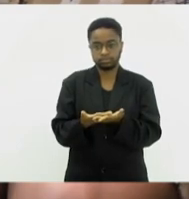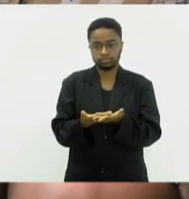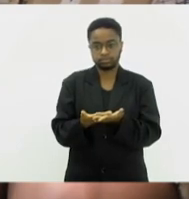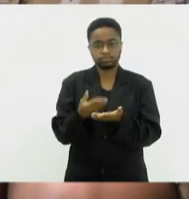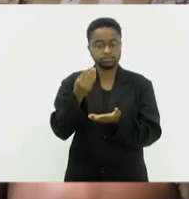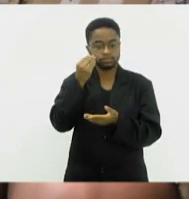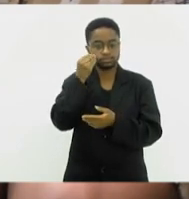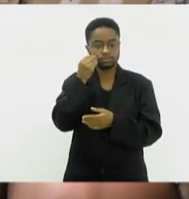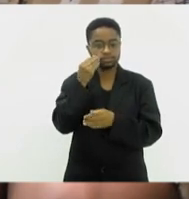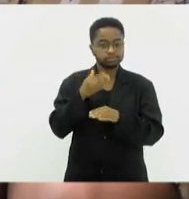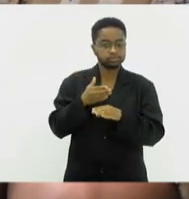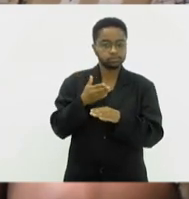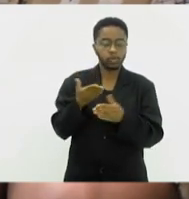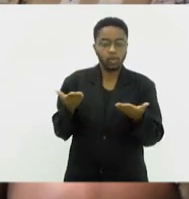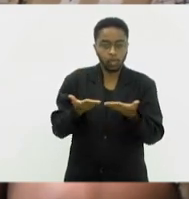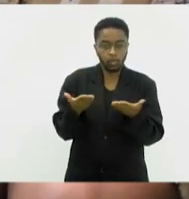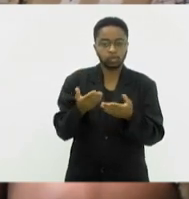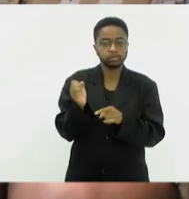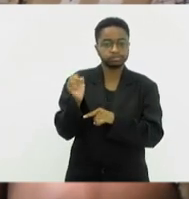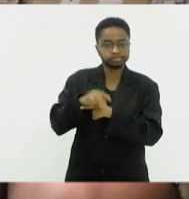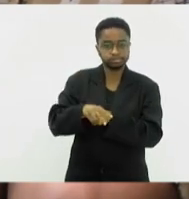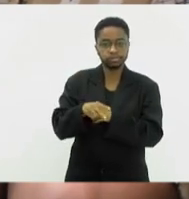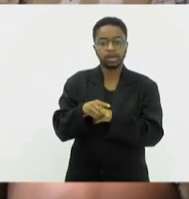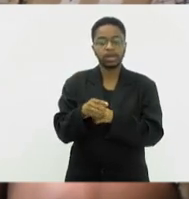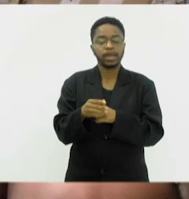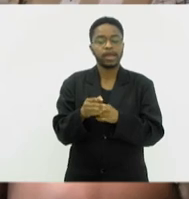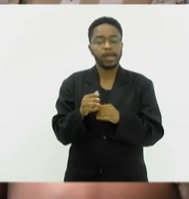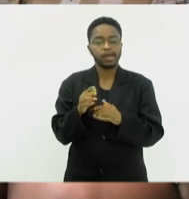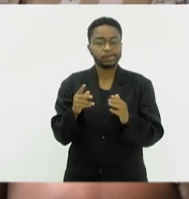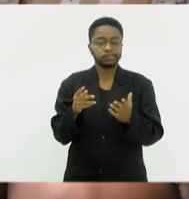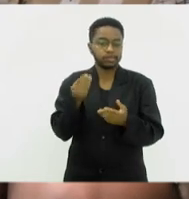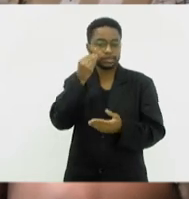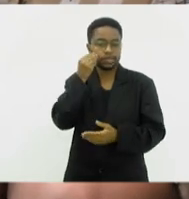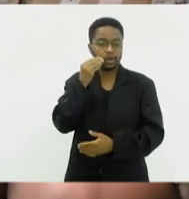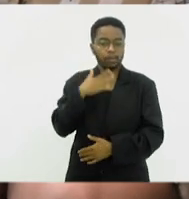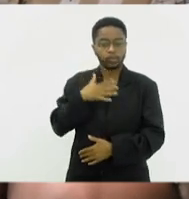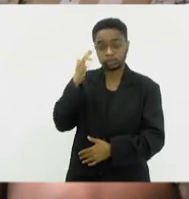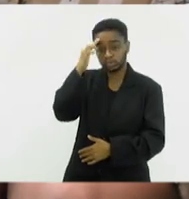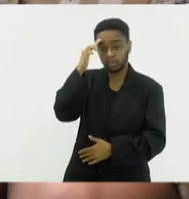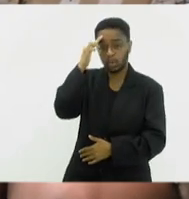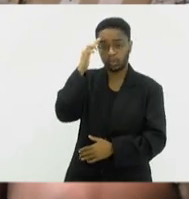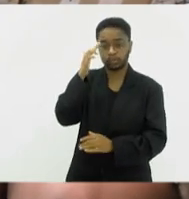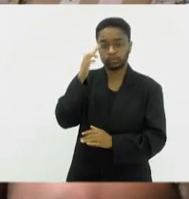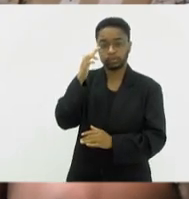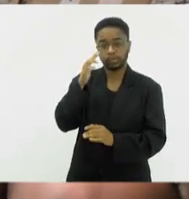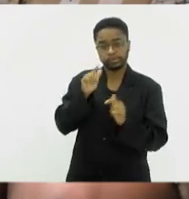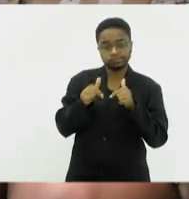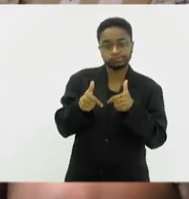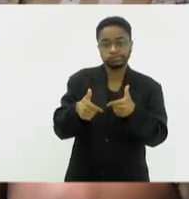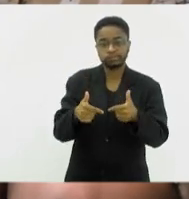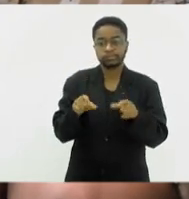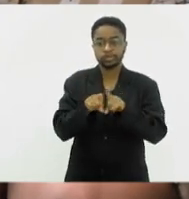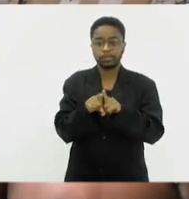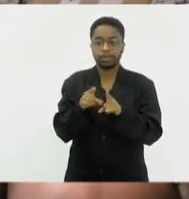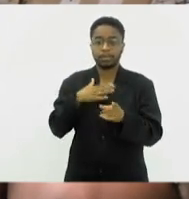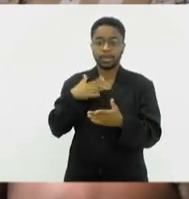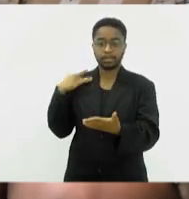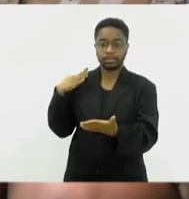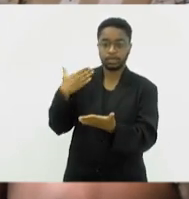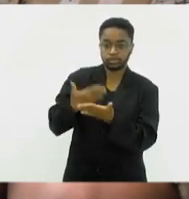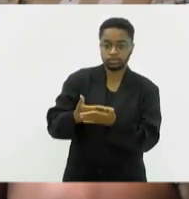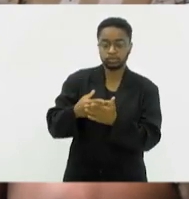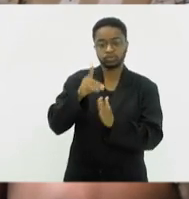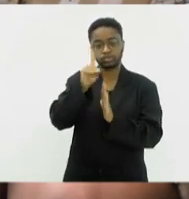hoje, aqui, diante dos senhores, realizando um sonho, né, profissional. Minha trajetória nos direitos humanos ela já